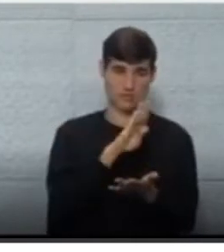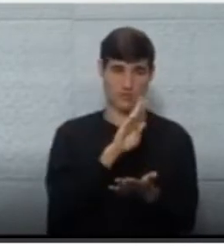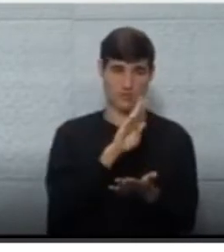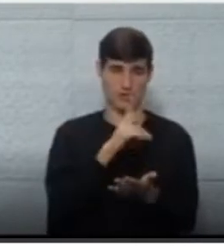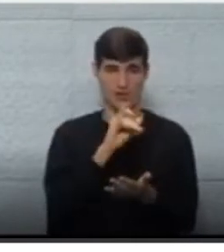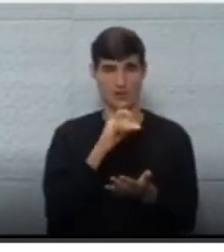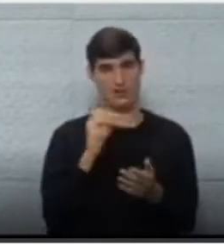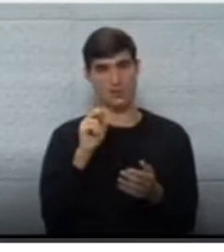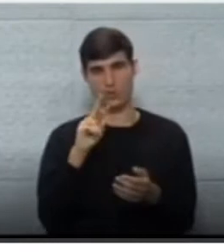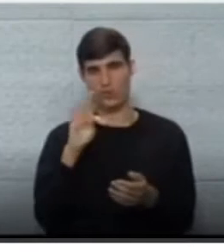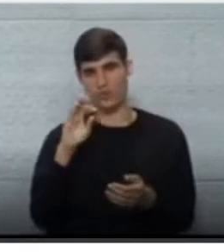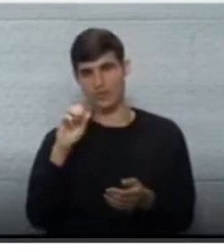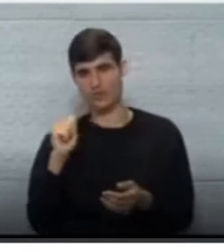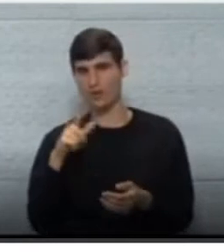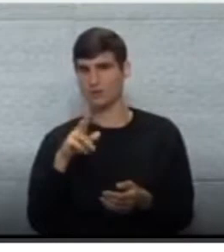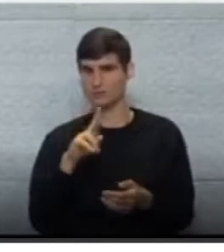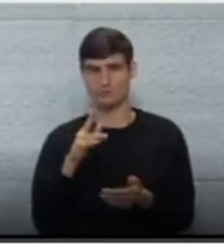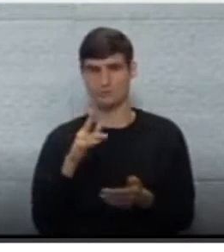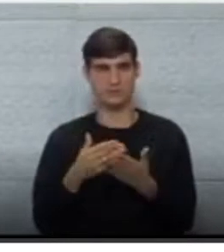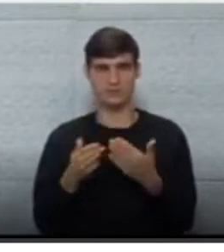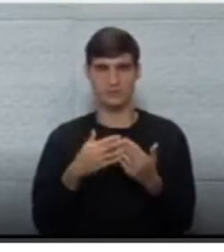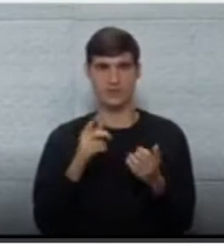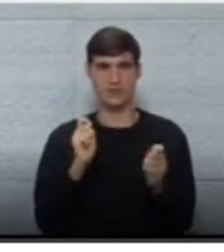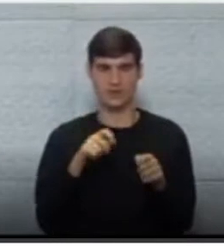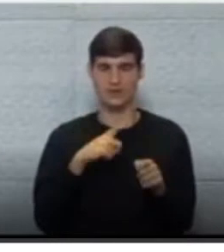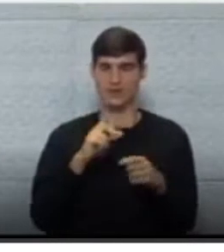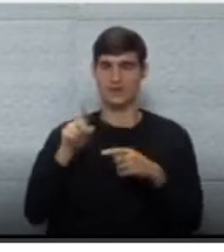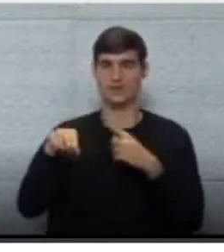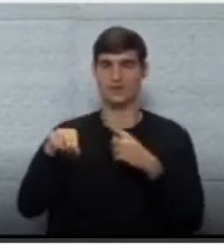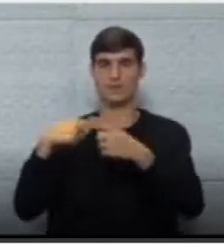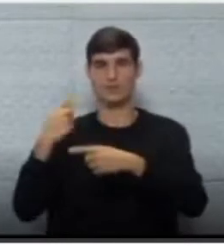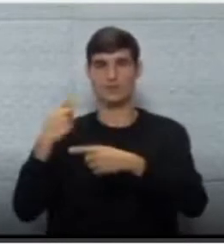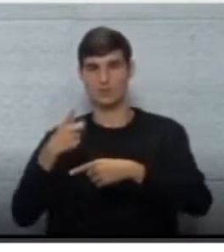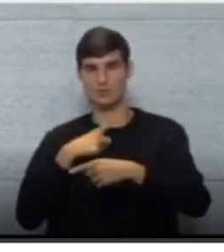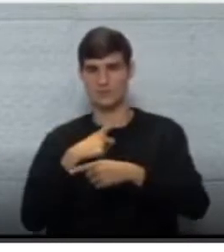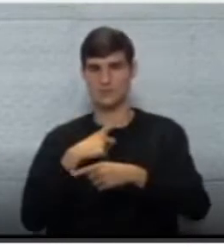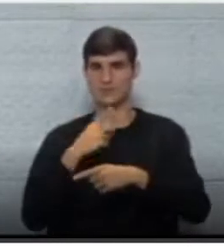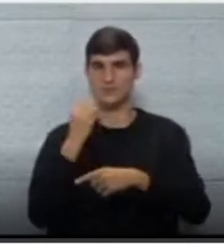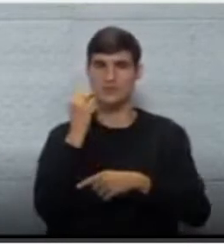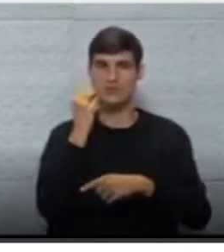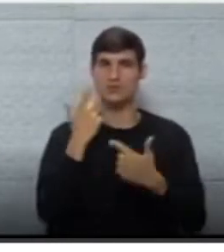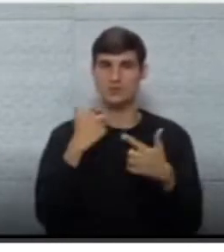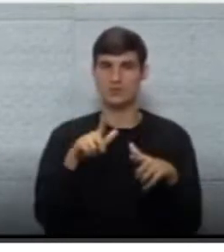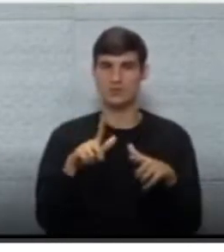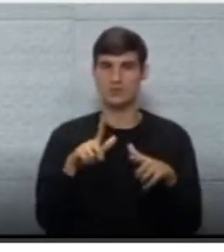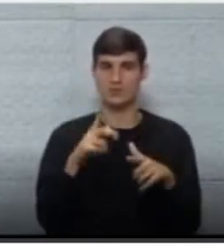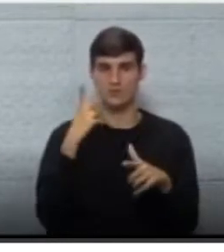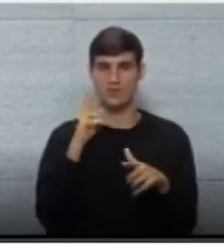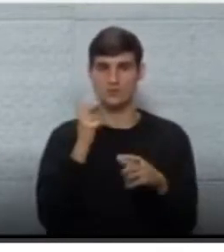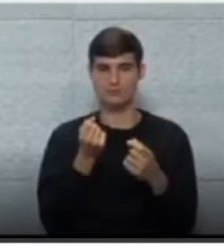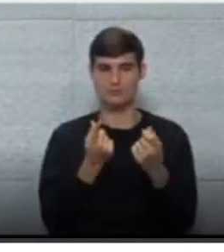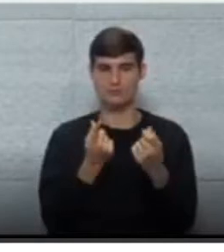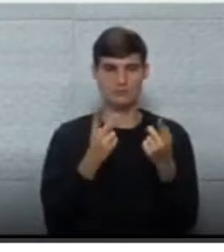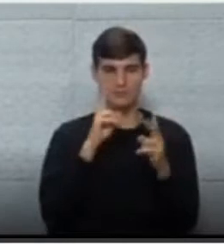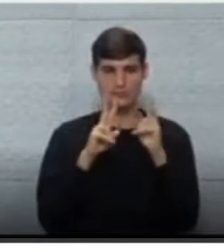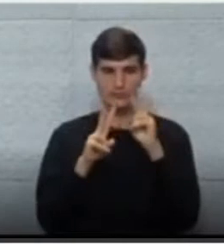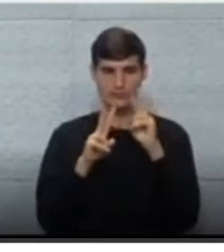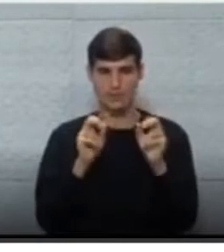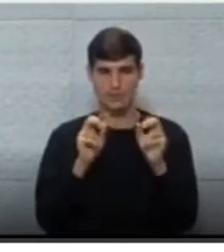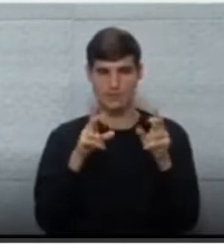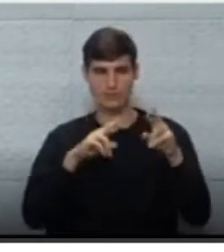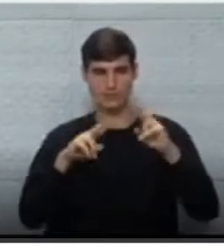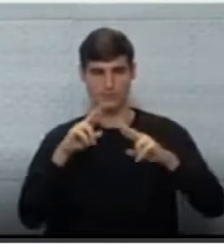quanto do agar TSA, nós vamos fazer outros testes posteriores para a identificação também do Staphylococcus